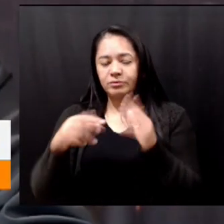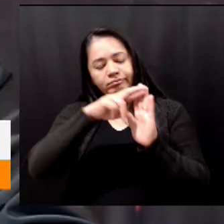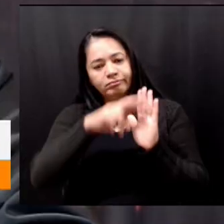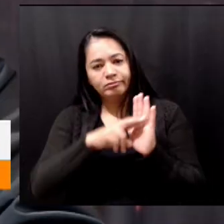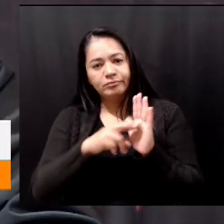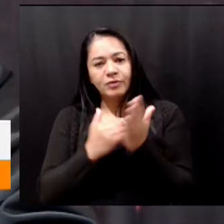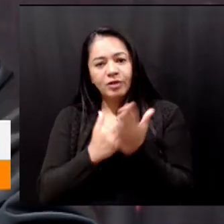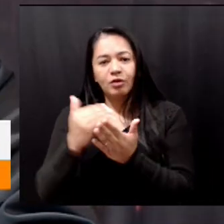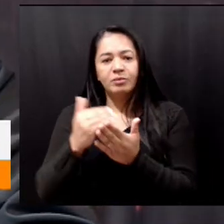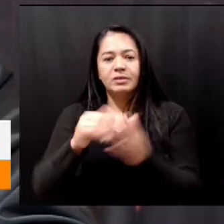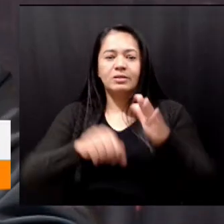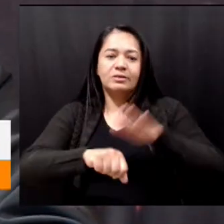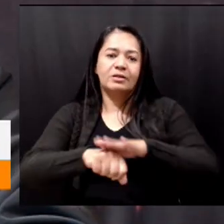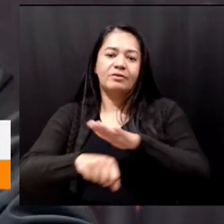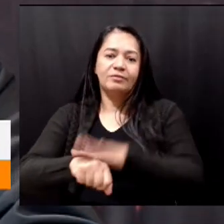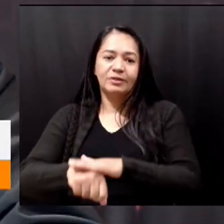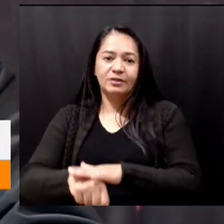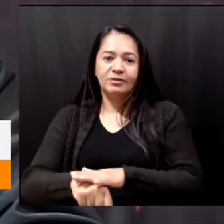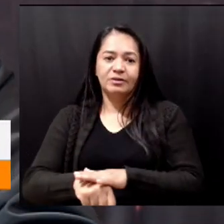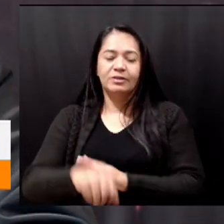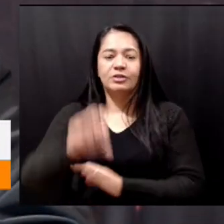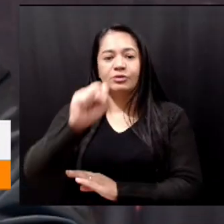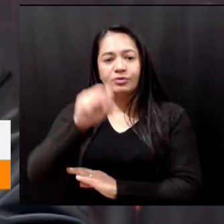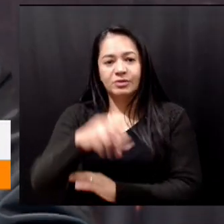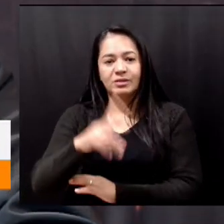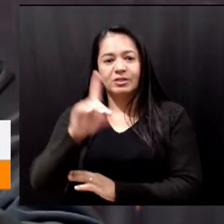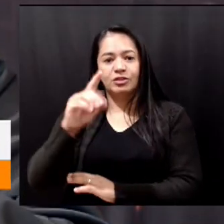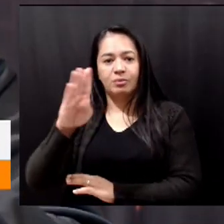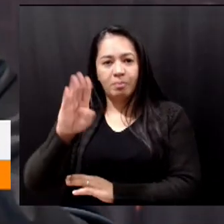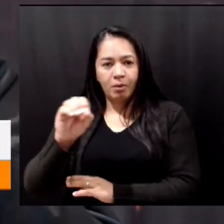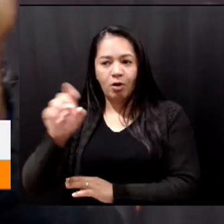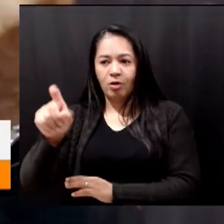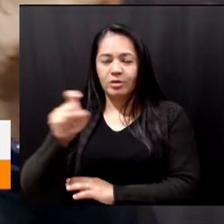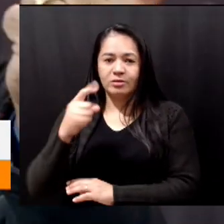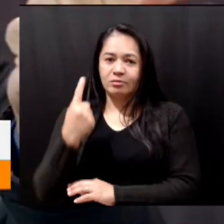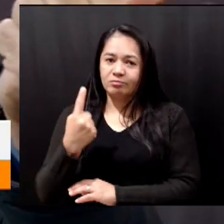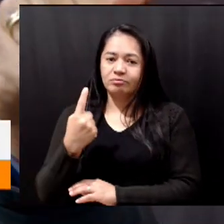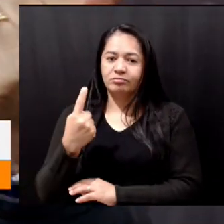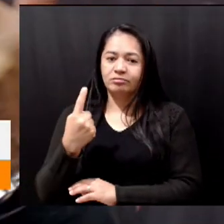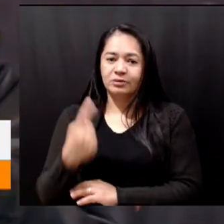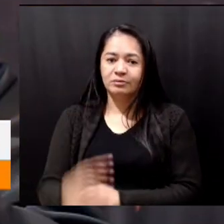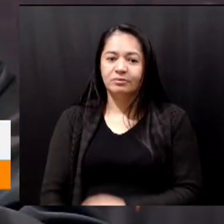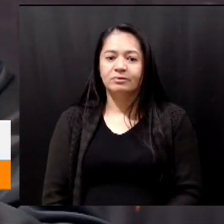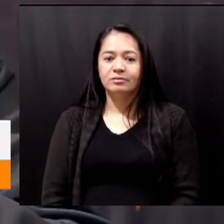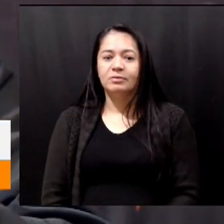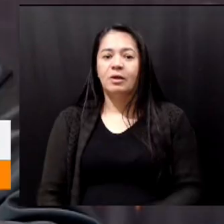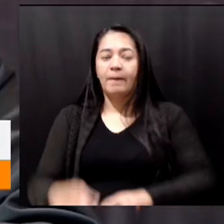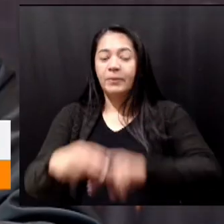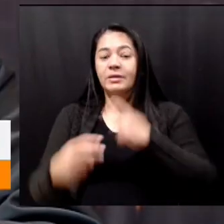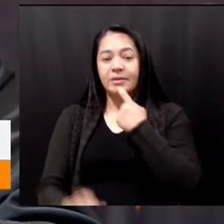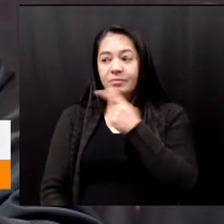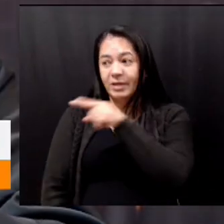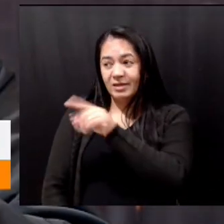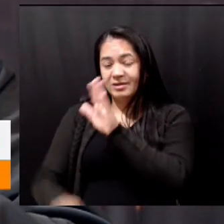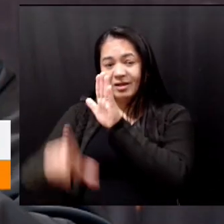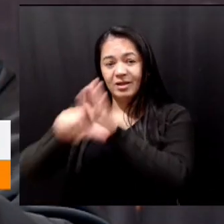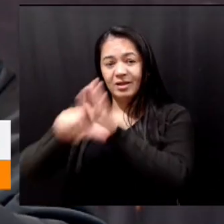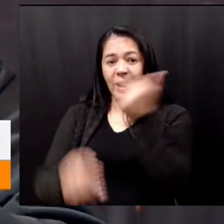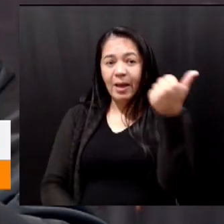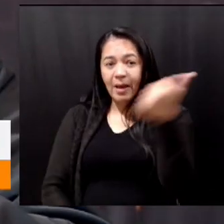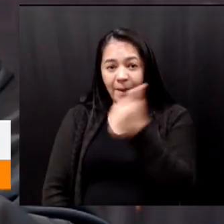Né? E o sandbox é uma delas. Então é Campinas, que inclusive essa lei que você mencionou foi a primeira lei de